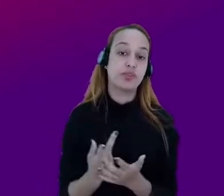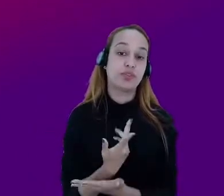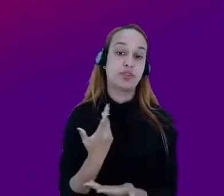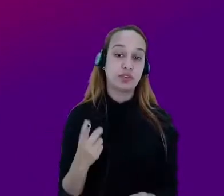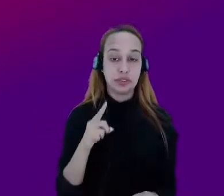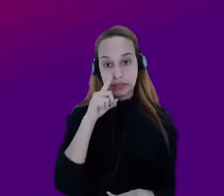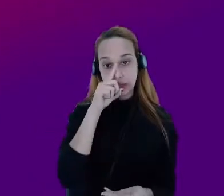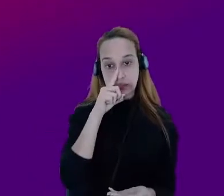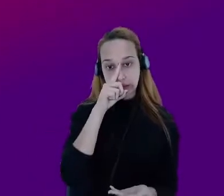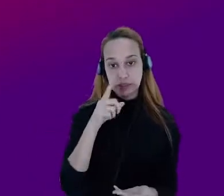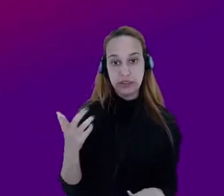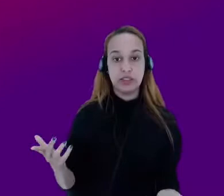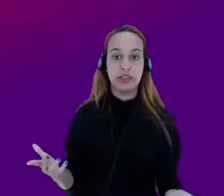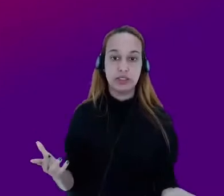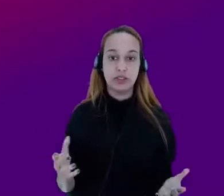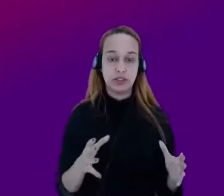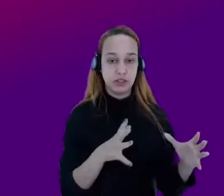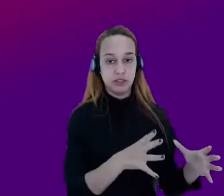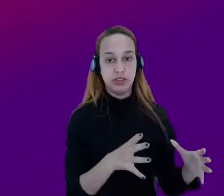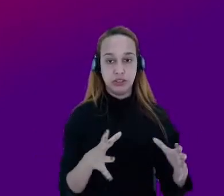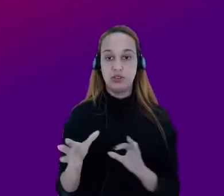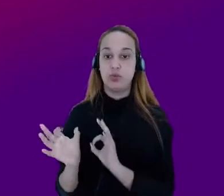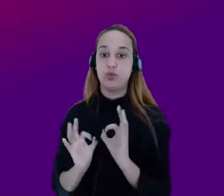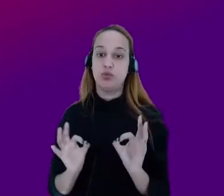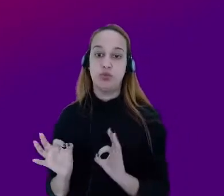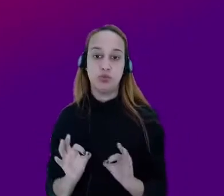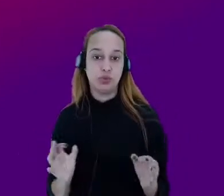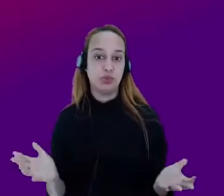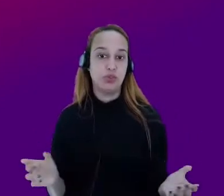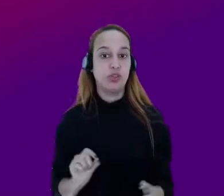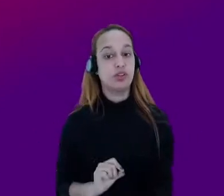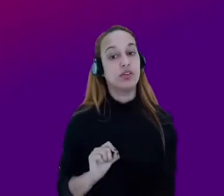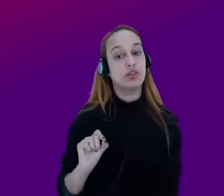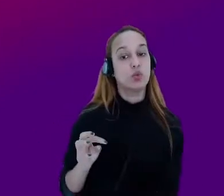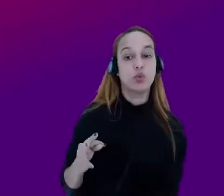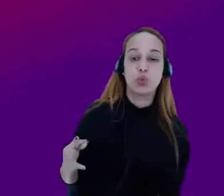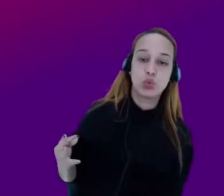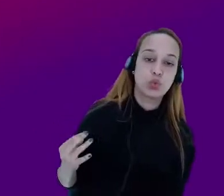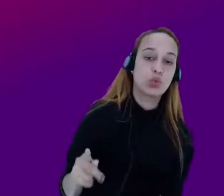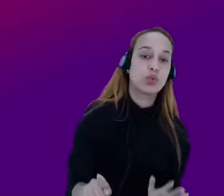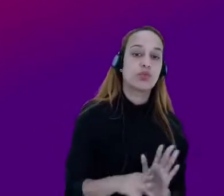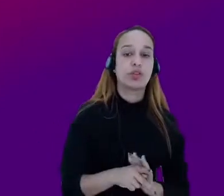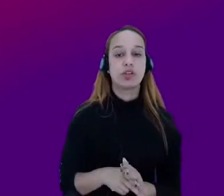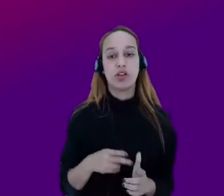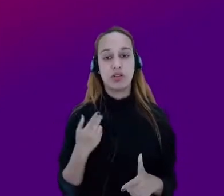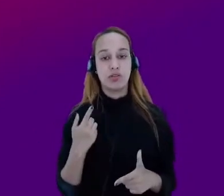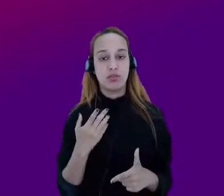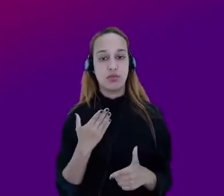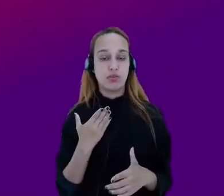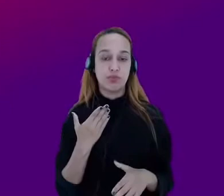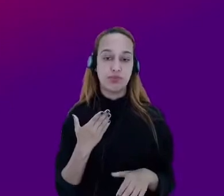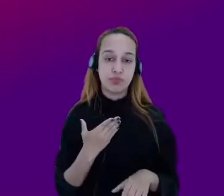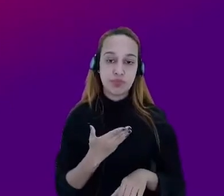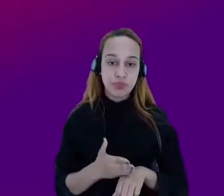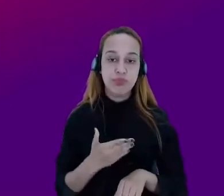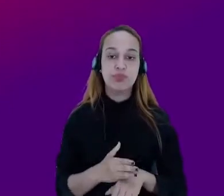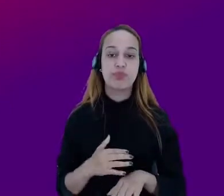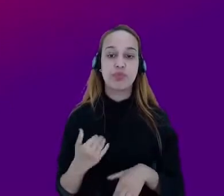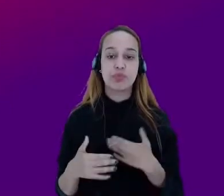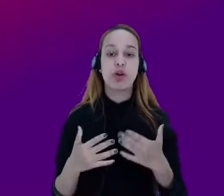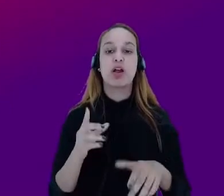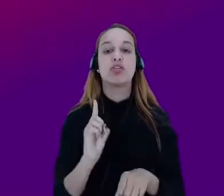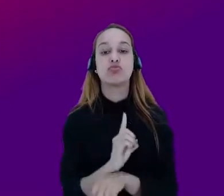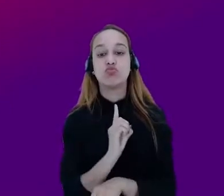um container ou você levar um projeto. E aí isso tudo faz parte do processo de digitalização do mercado de seguros, onde